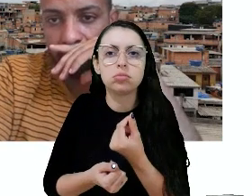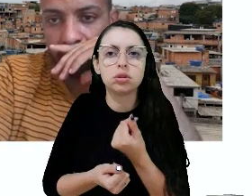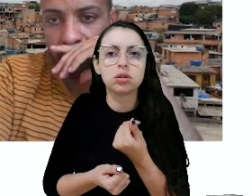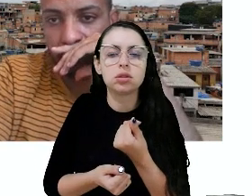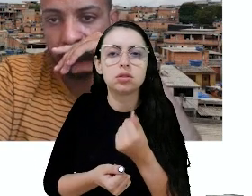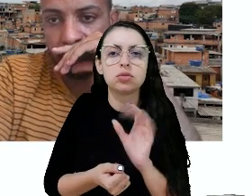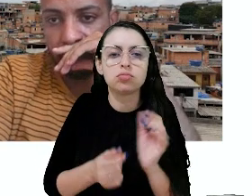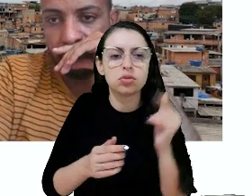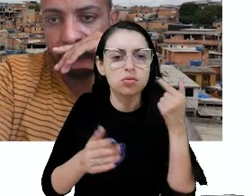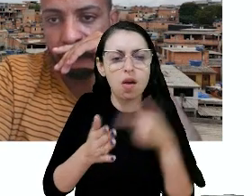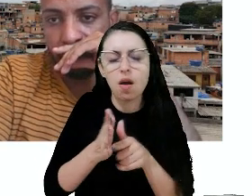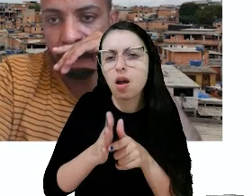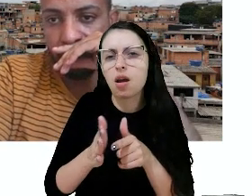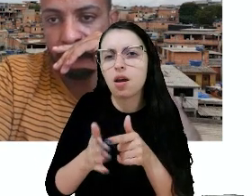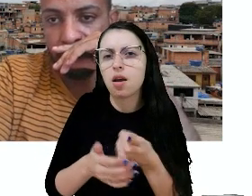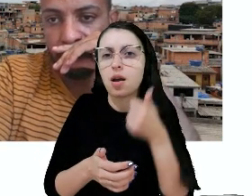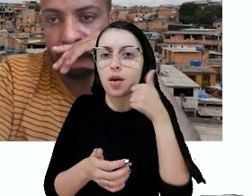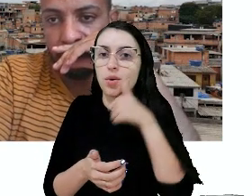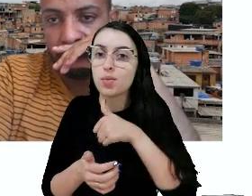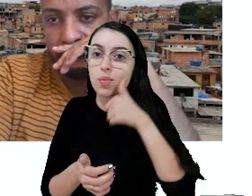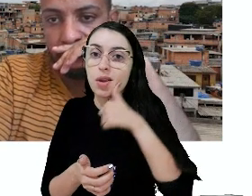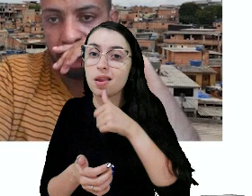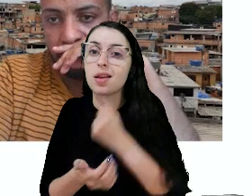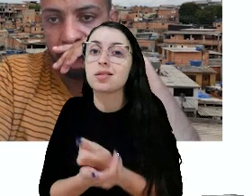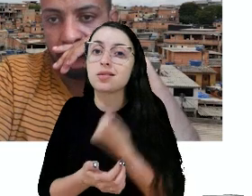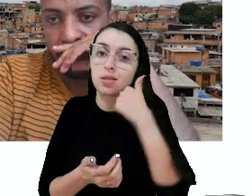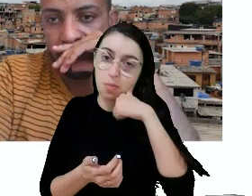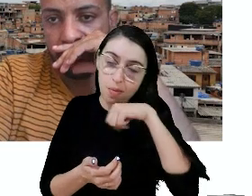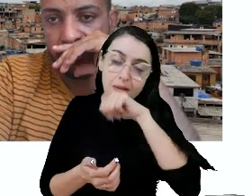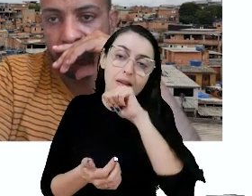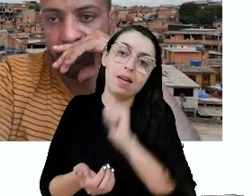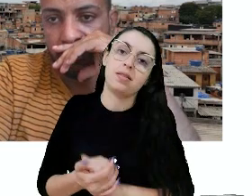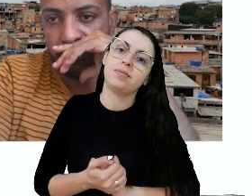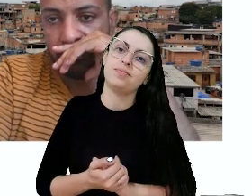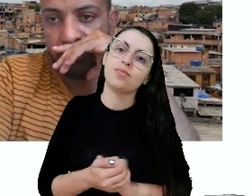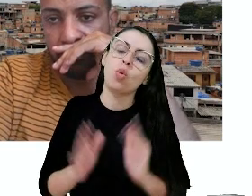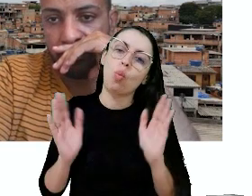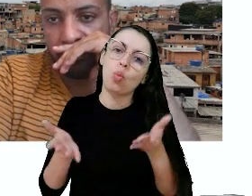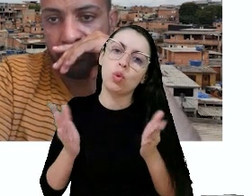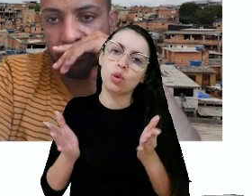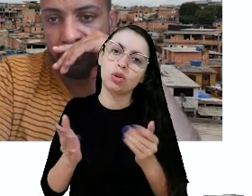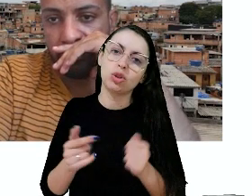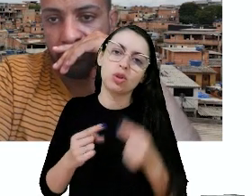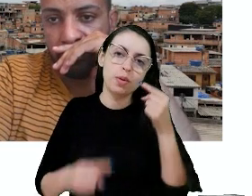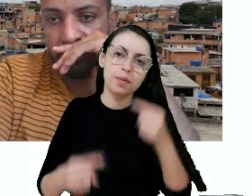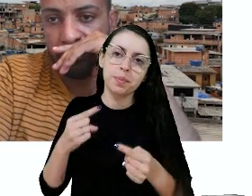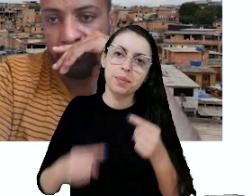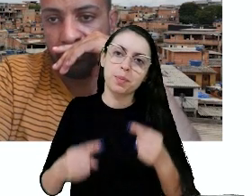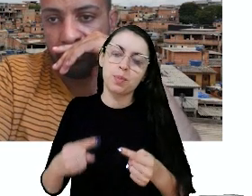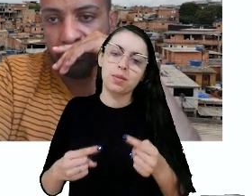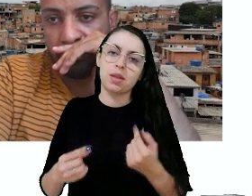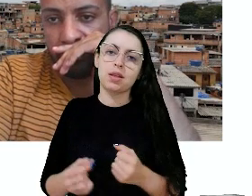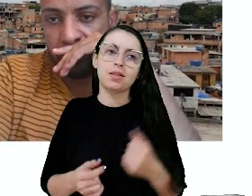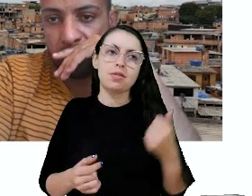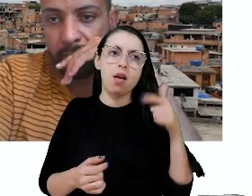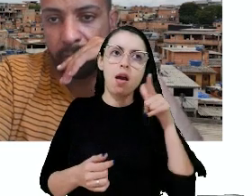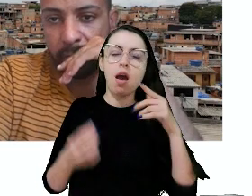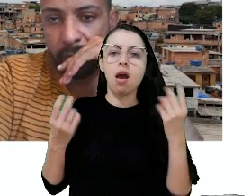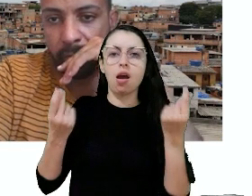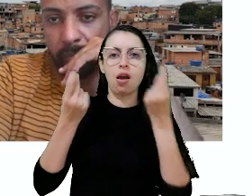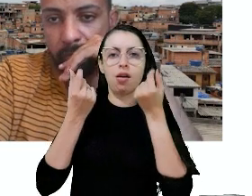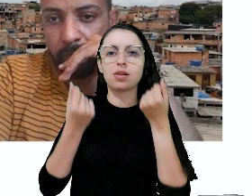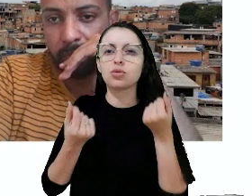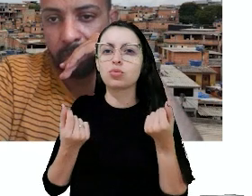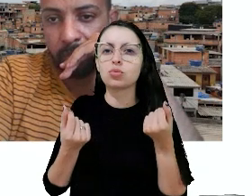seus impactos e efeitos somos nós, as mulheres e as mães. Então, hoje, esse debate extremamente rico e